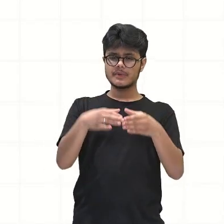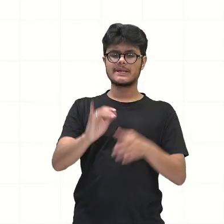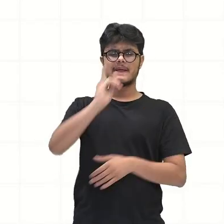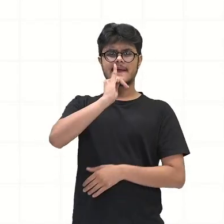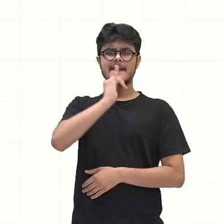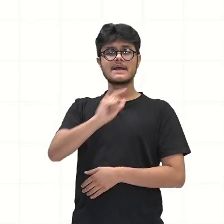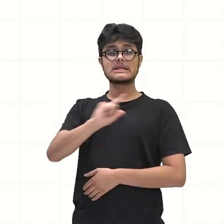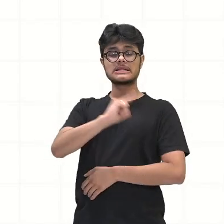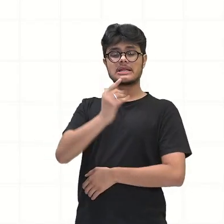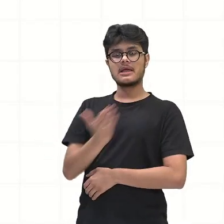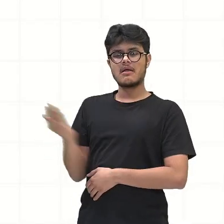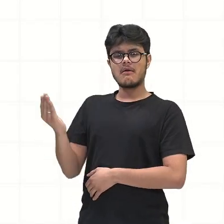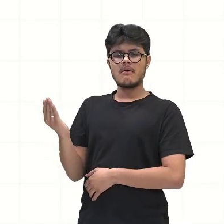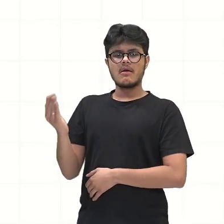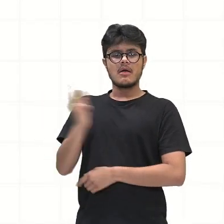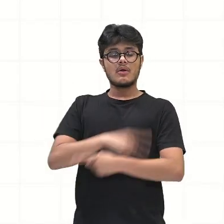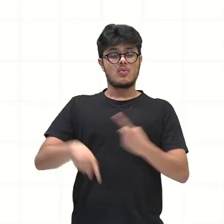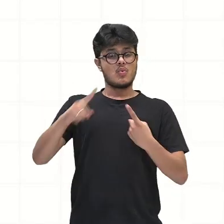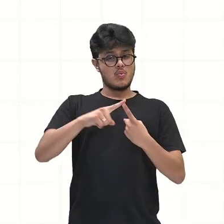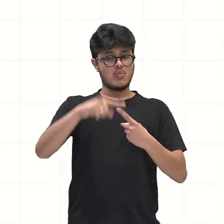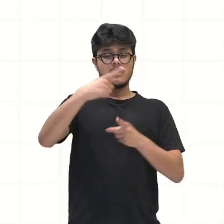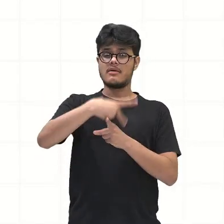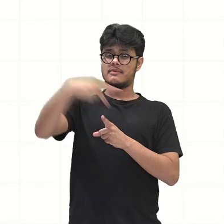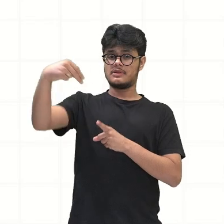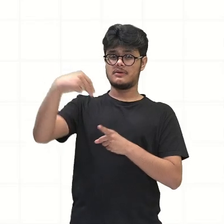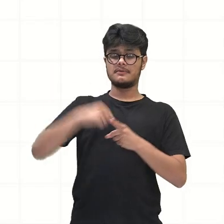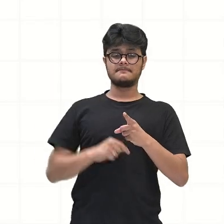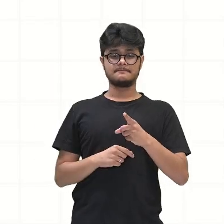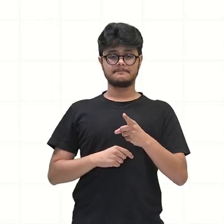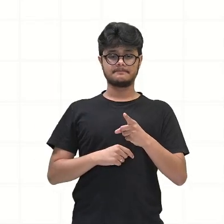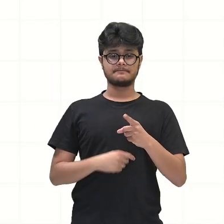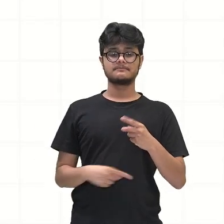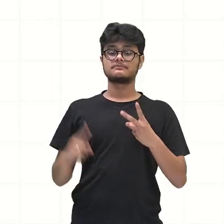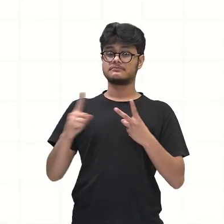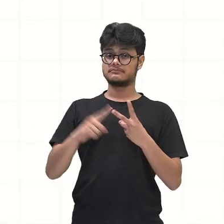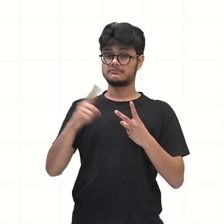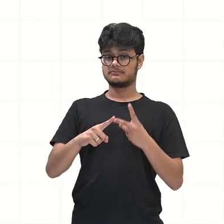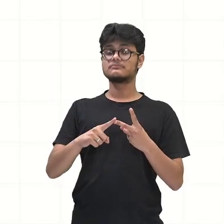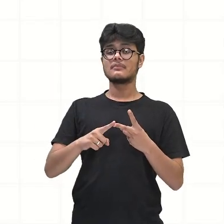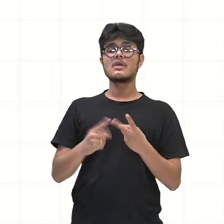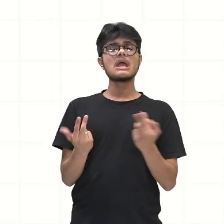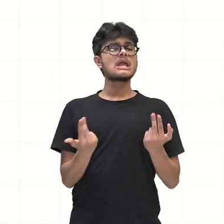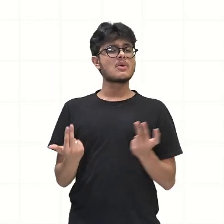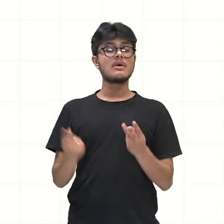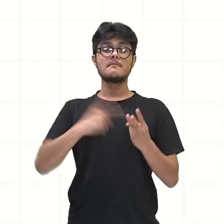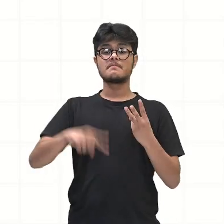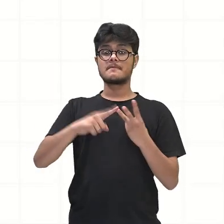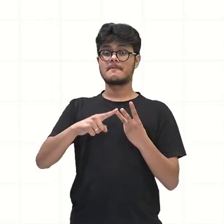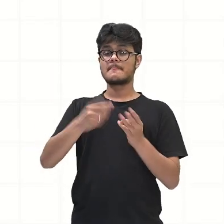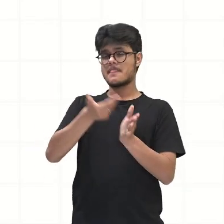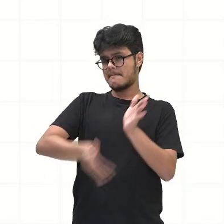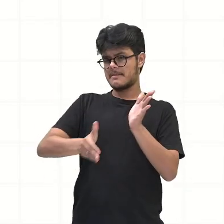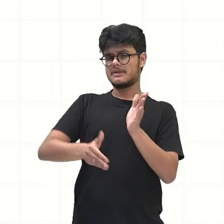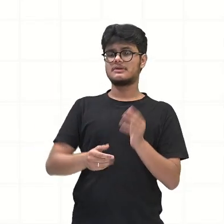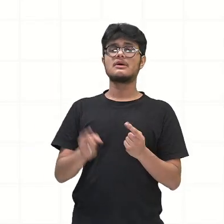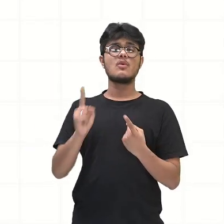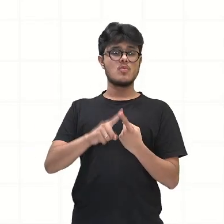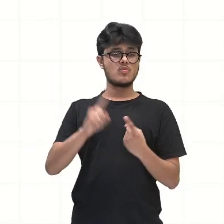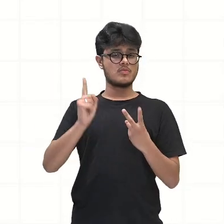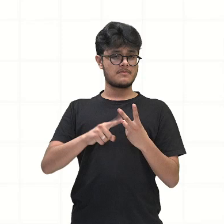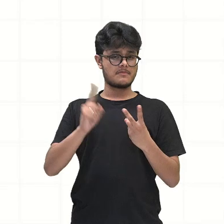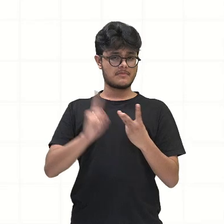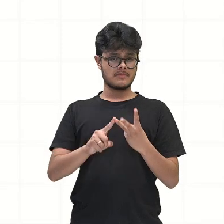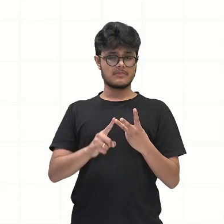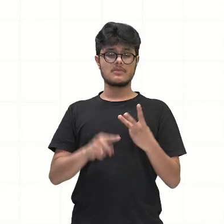tem aqui ó, um elemento que é a vitória, segundo elemento que é o empate e o terceiro elemento que é a